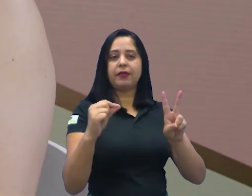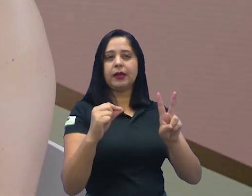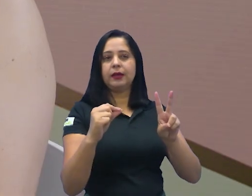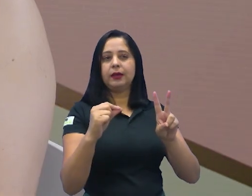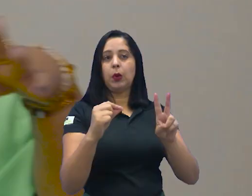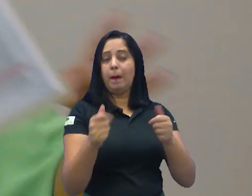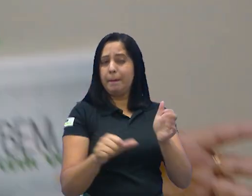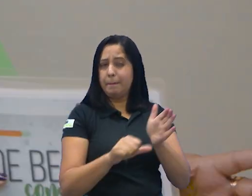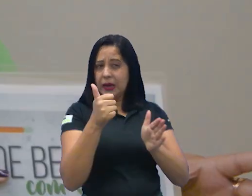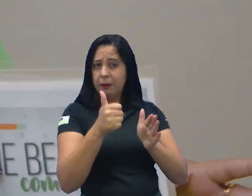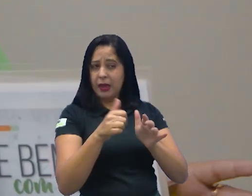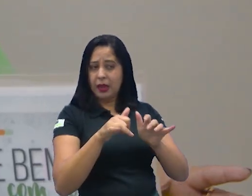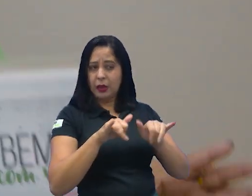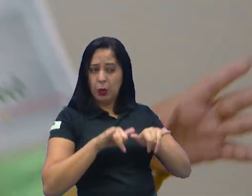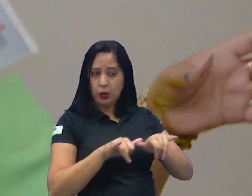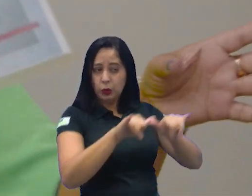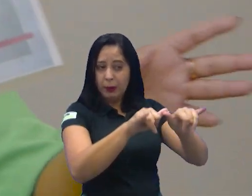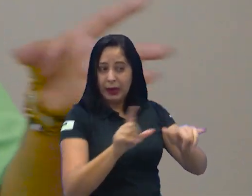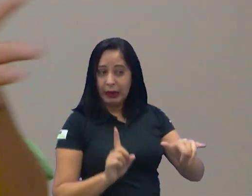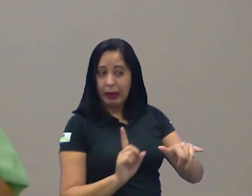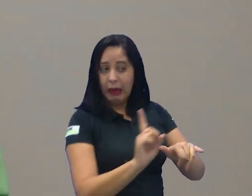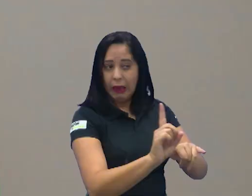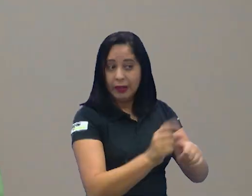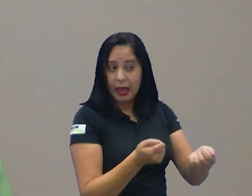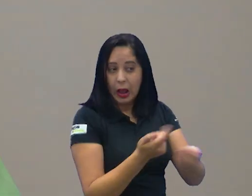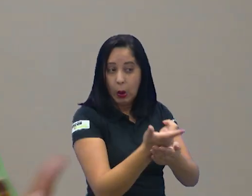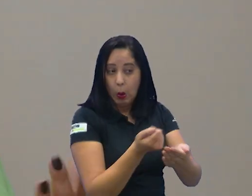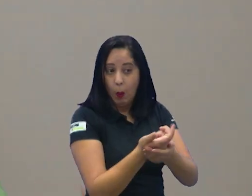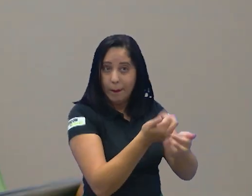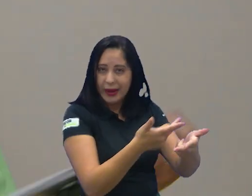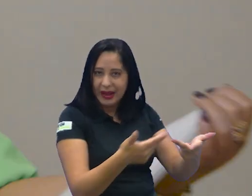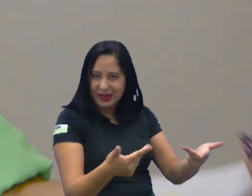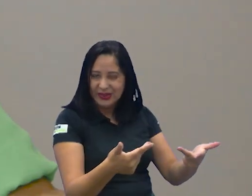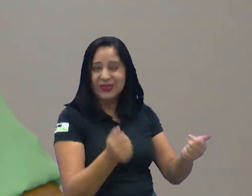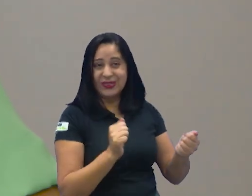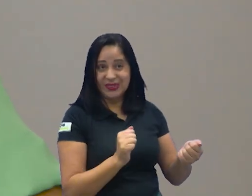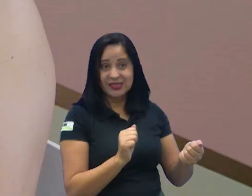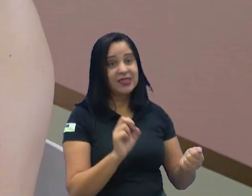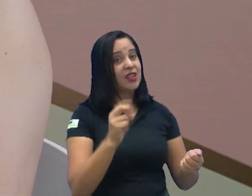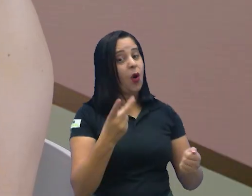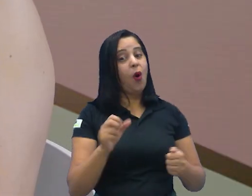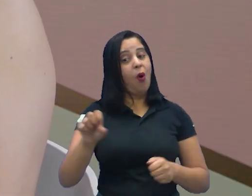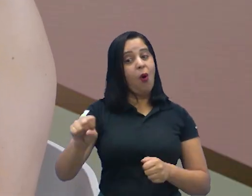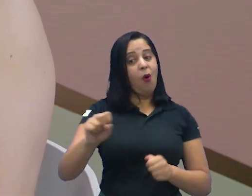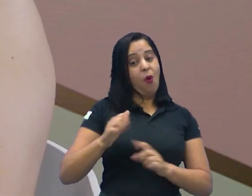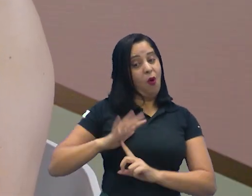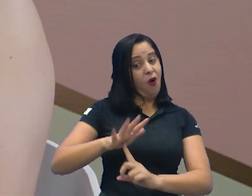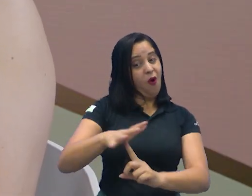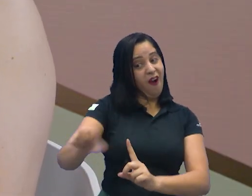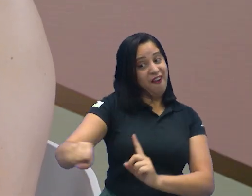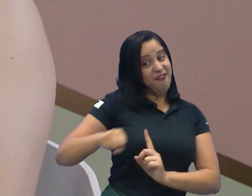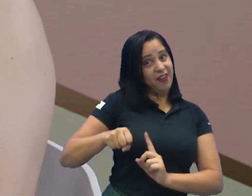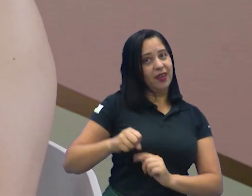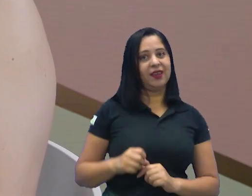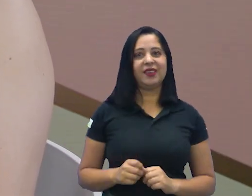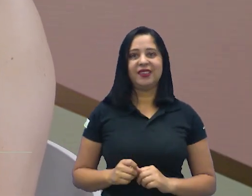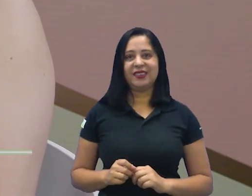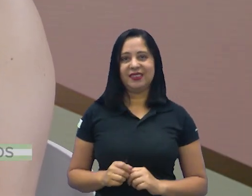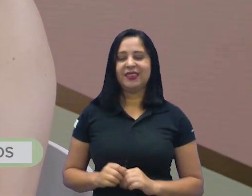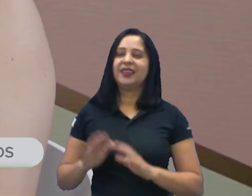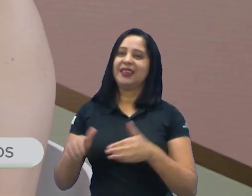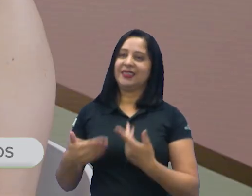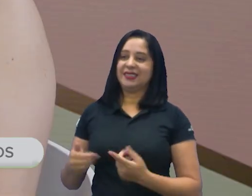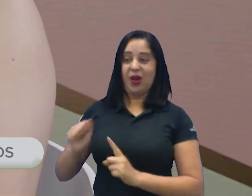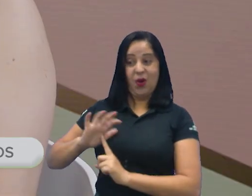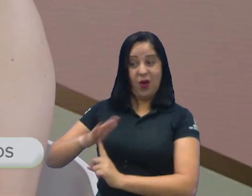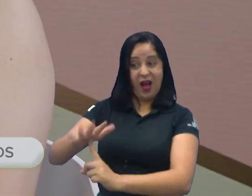feira ou já começa logo lá no supermercado, naquela parte voltada para a alimentação vegana? A feira é nosso lugar